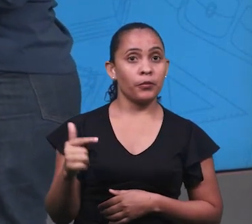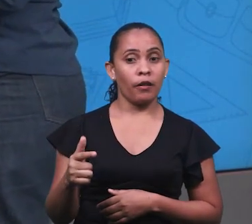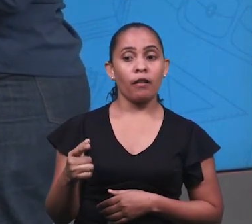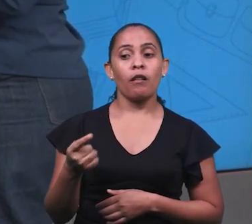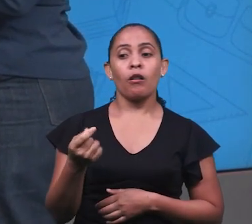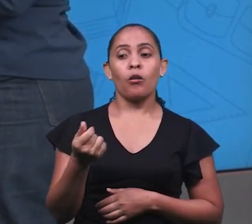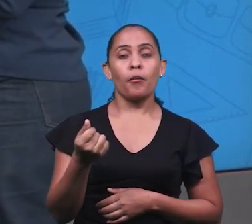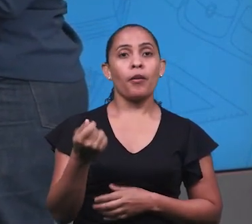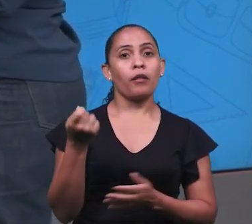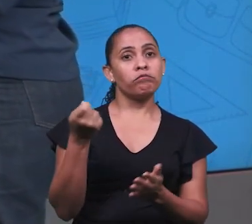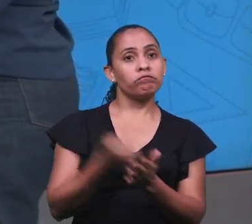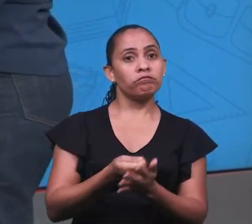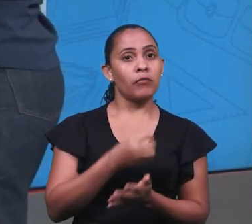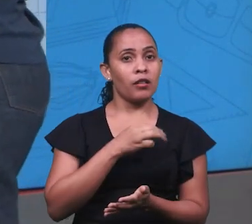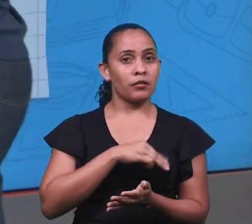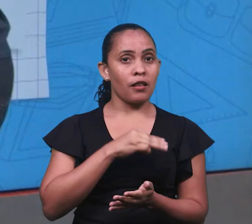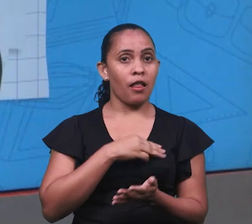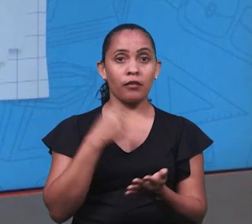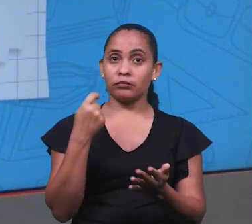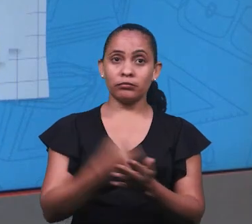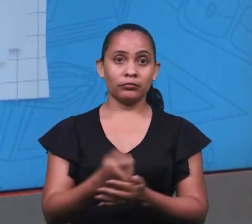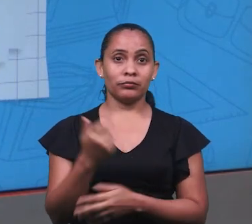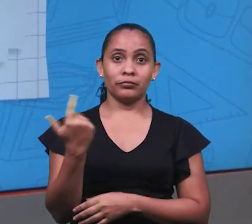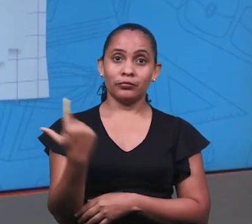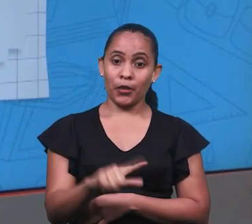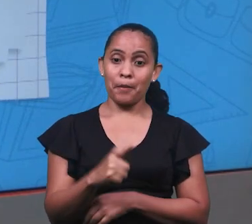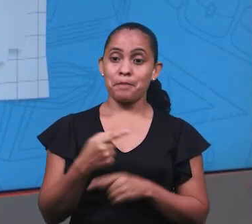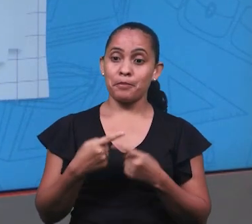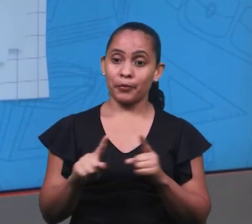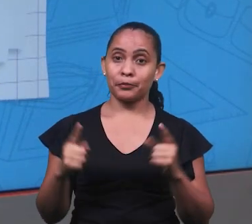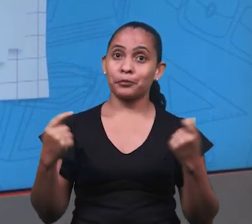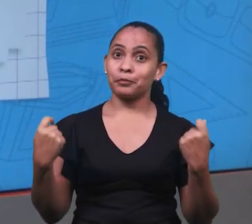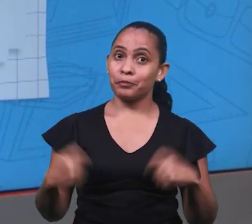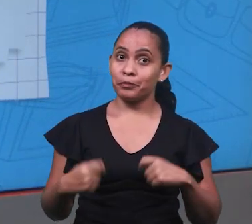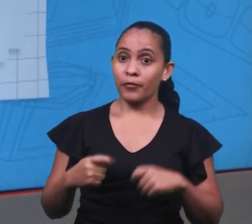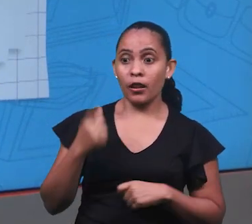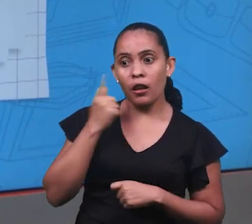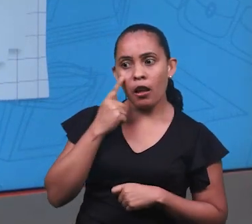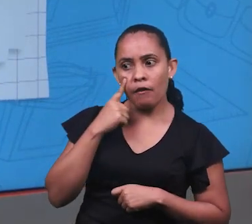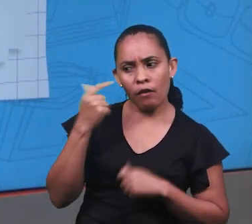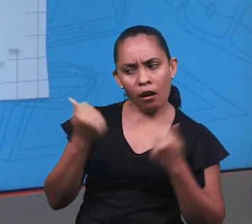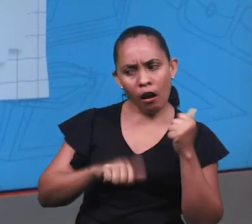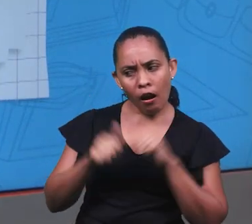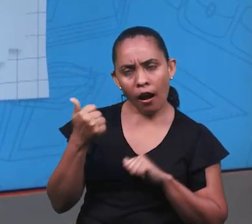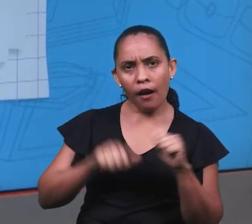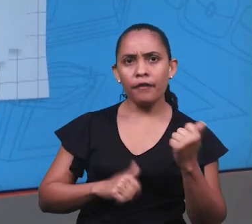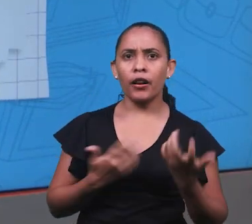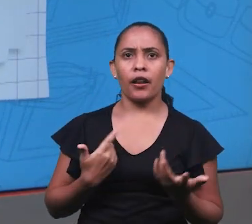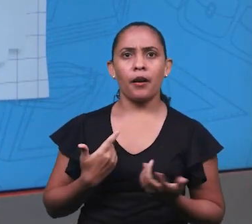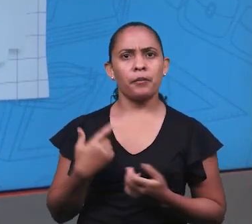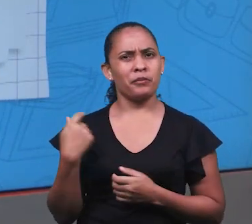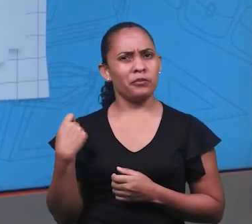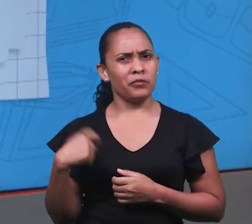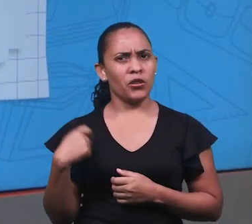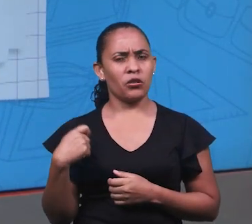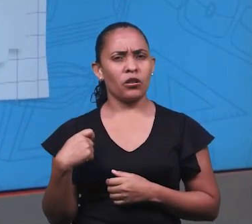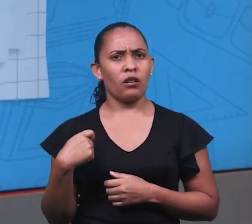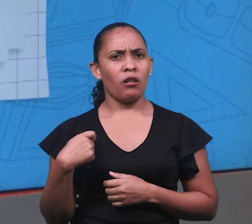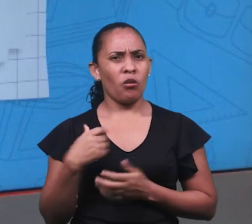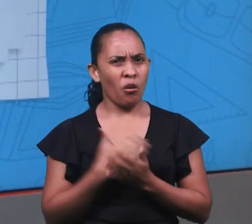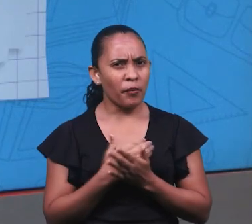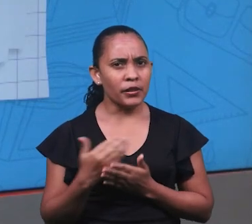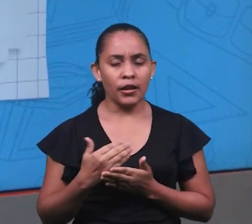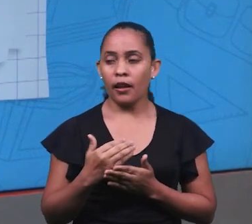financeiro. Portanto, faz-se necessária análise da tese. Ana Paula, eu sou obrigada a começar com Constituição? Não, e